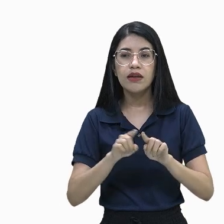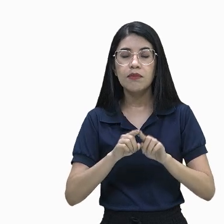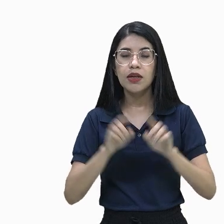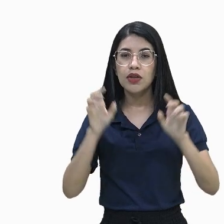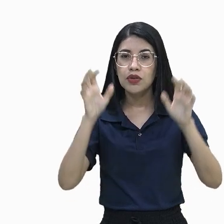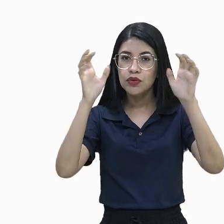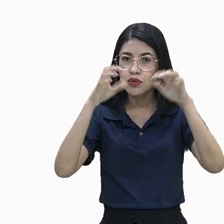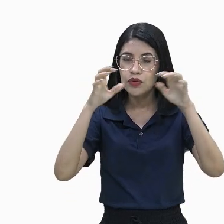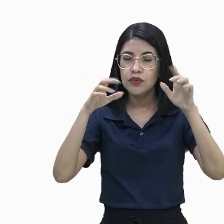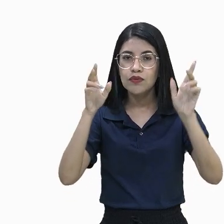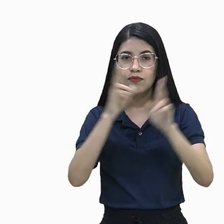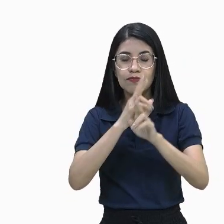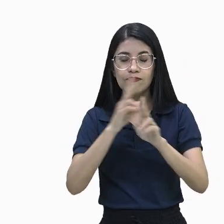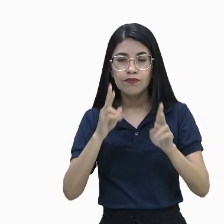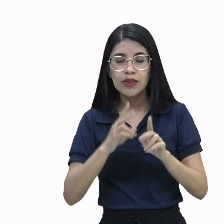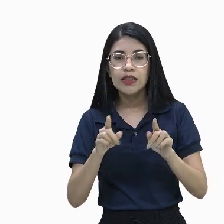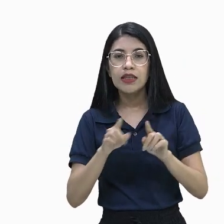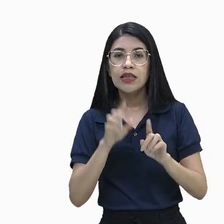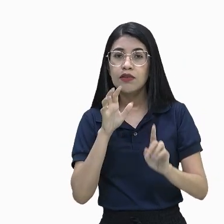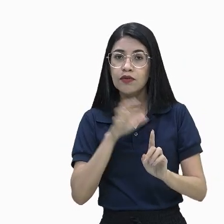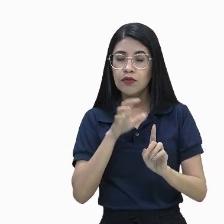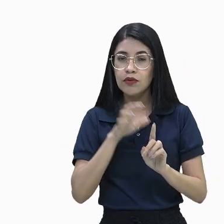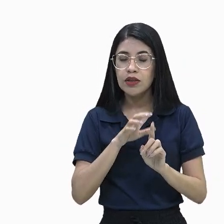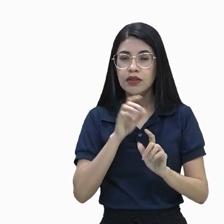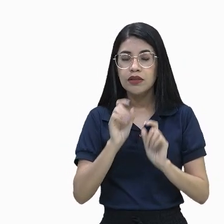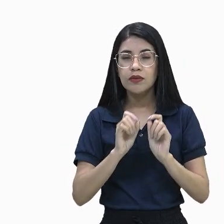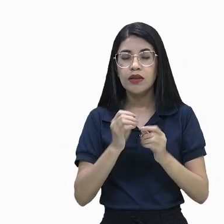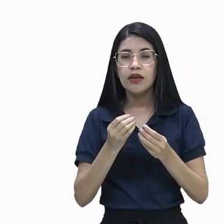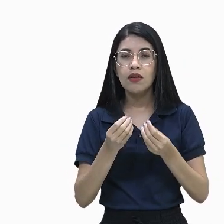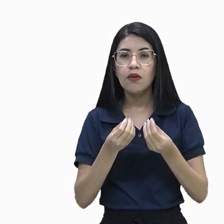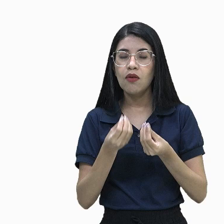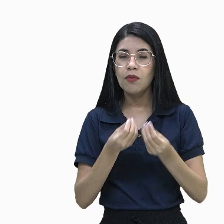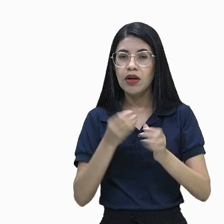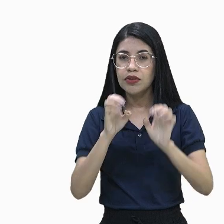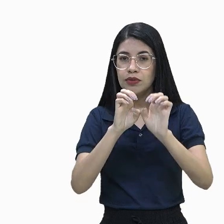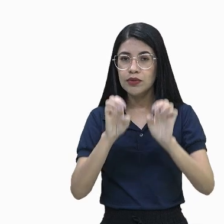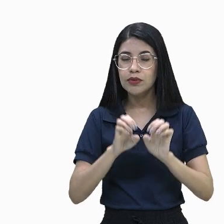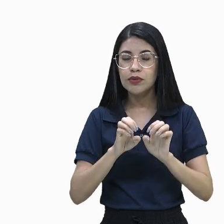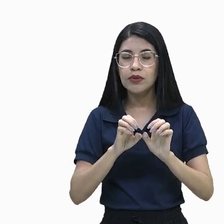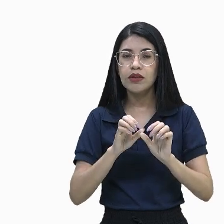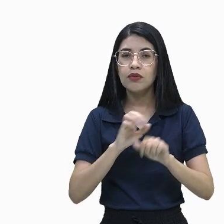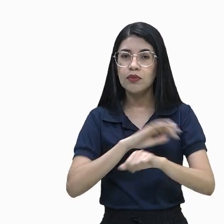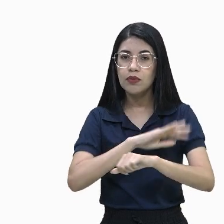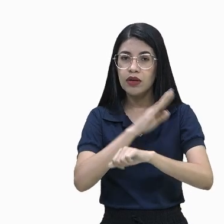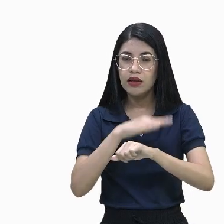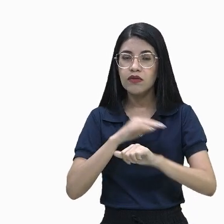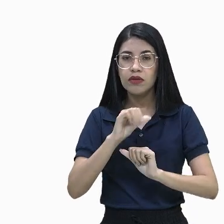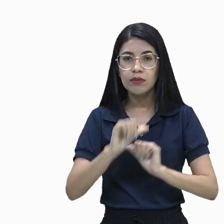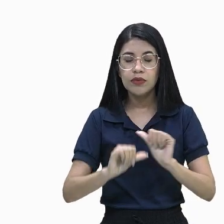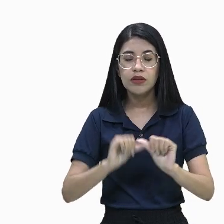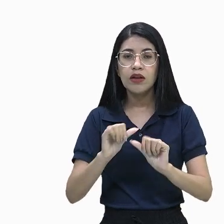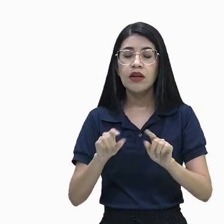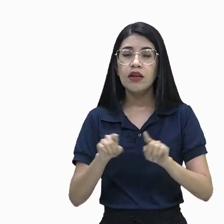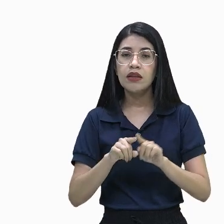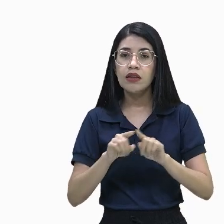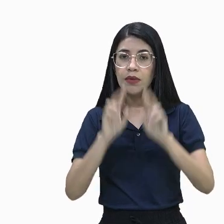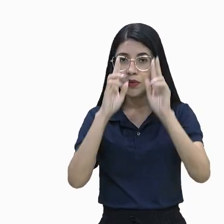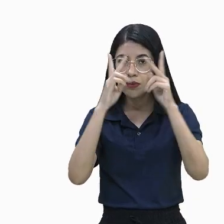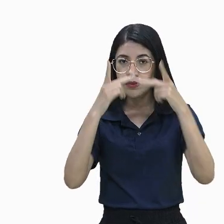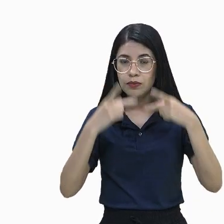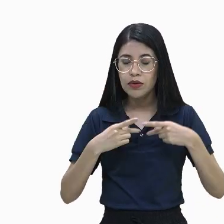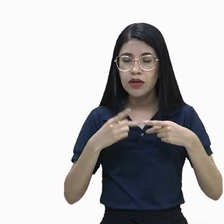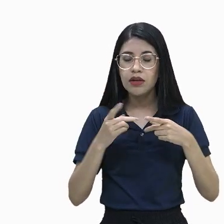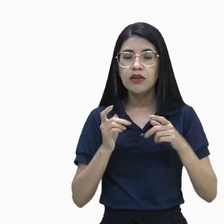elas vão atuar ali diretamente na modelação desse relevo. Os seres vivos também são considerados